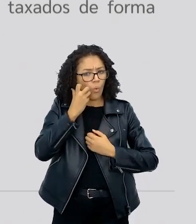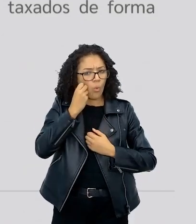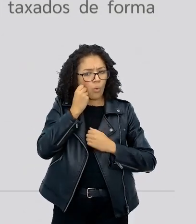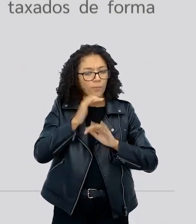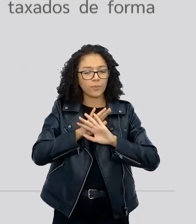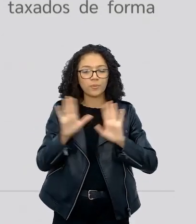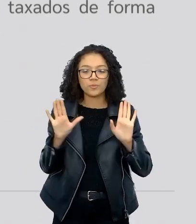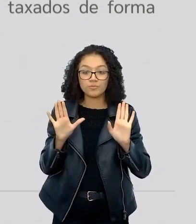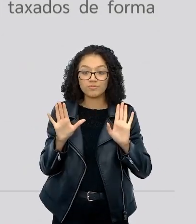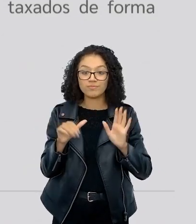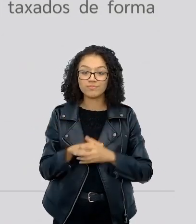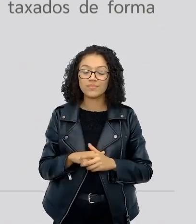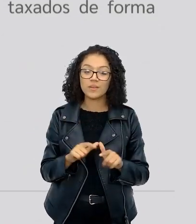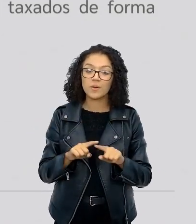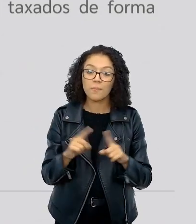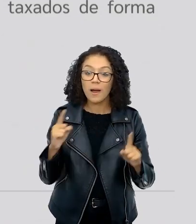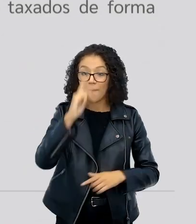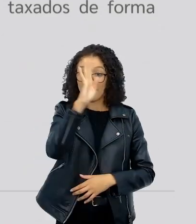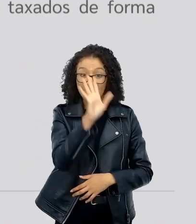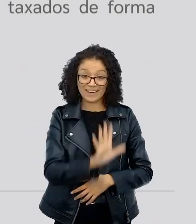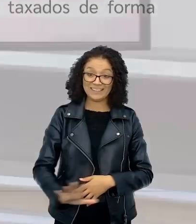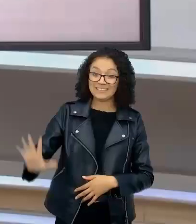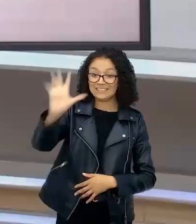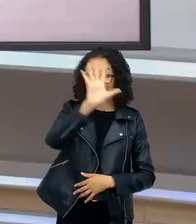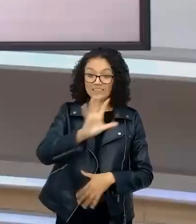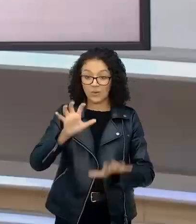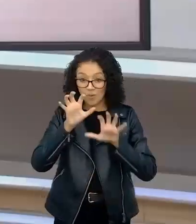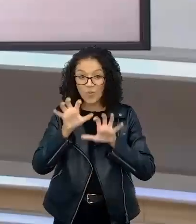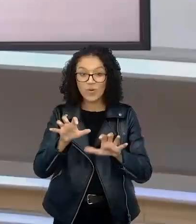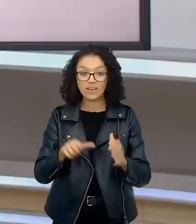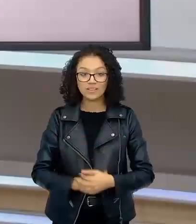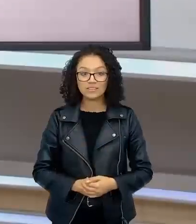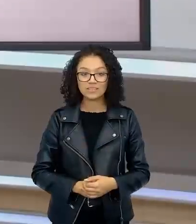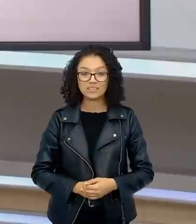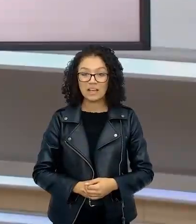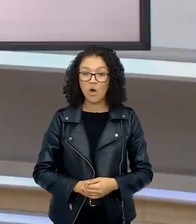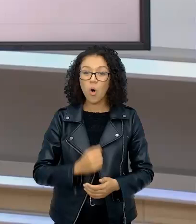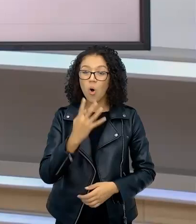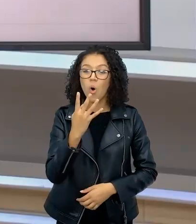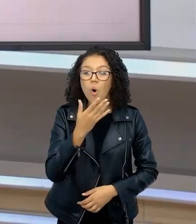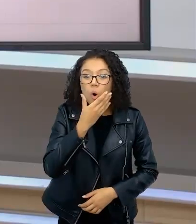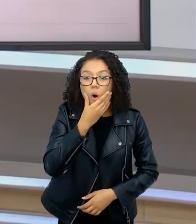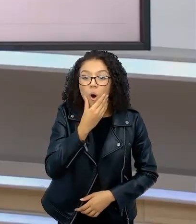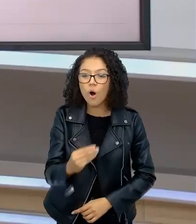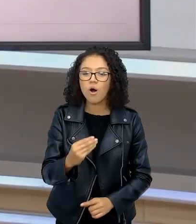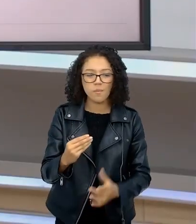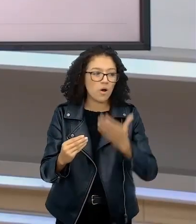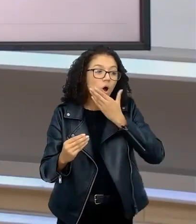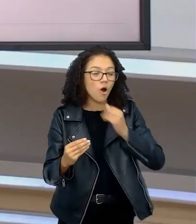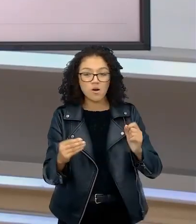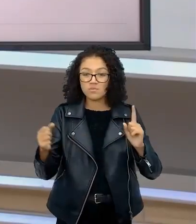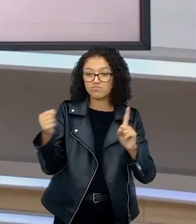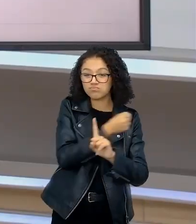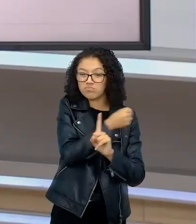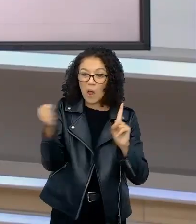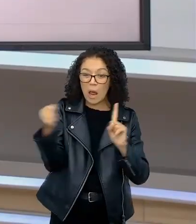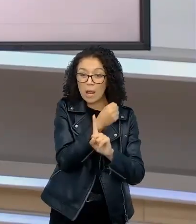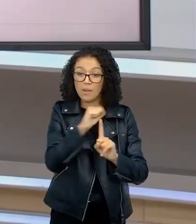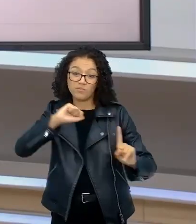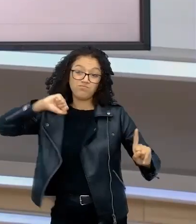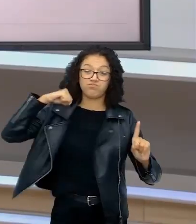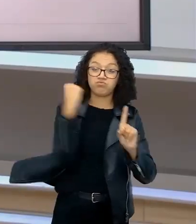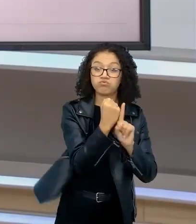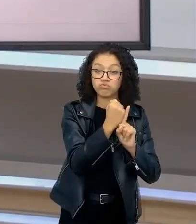situação como a que a gente vive no Brasil, em que os homens se matam 4 vezes mais. Os homens